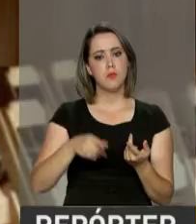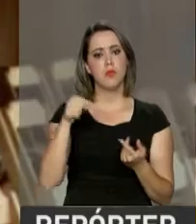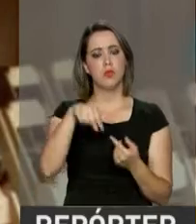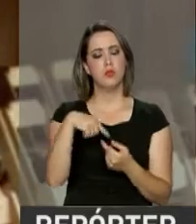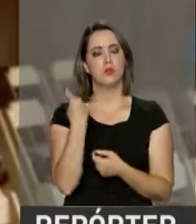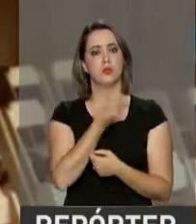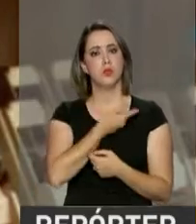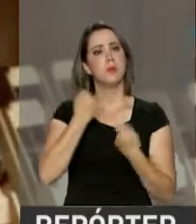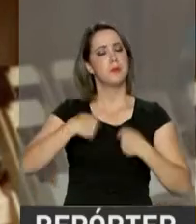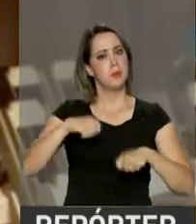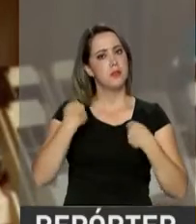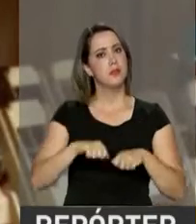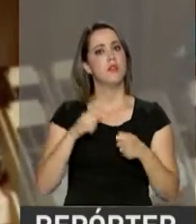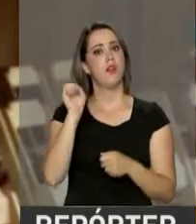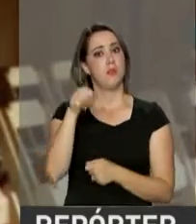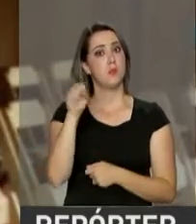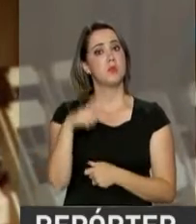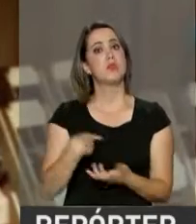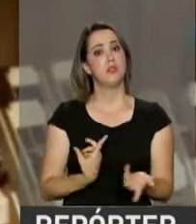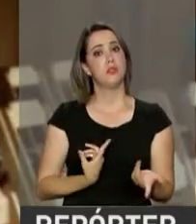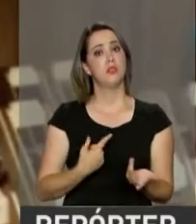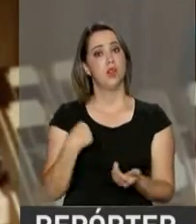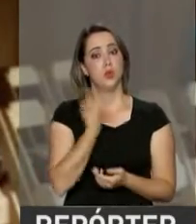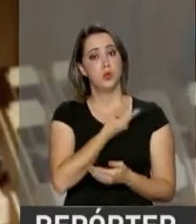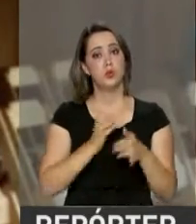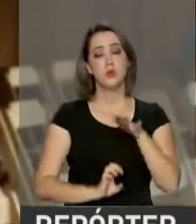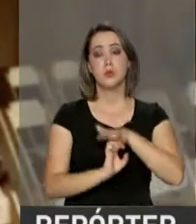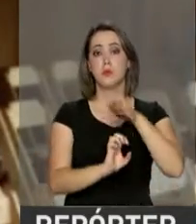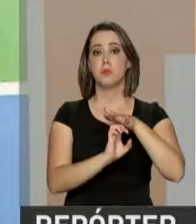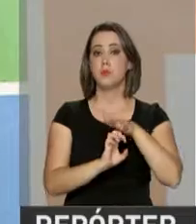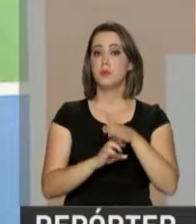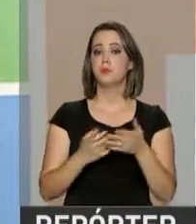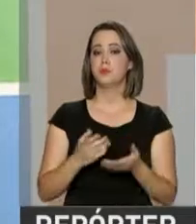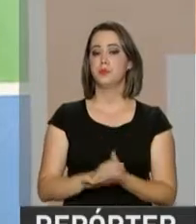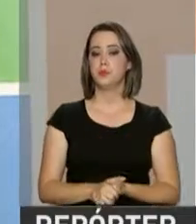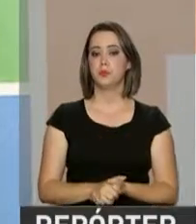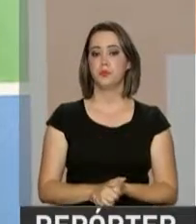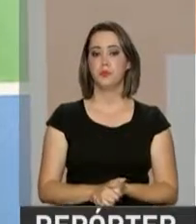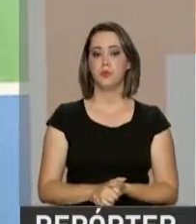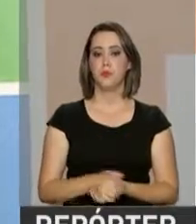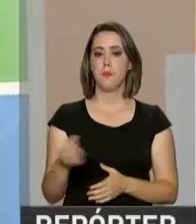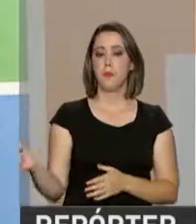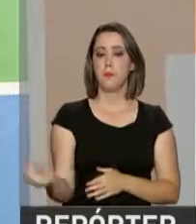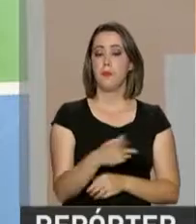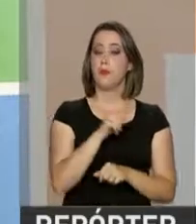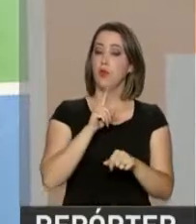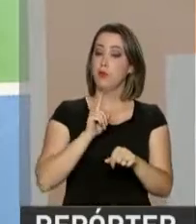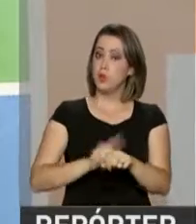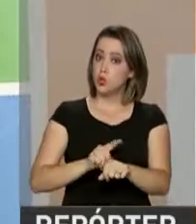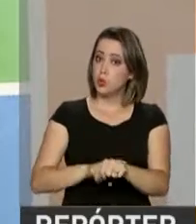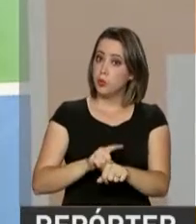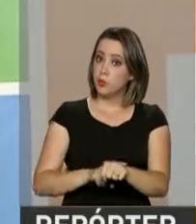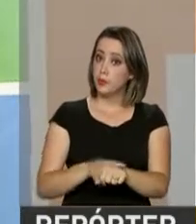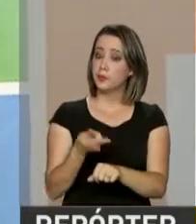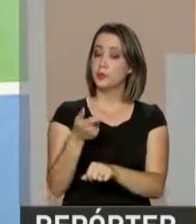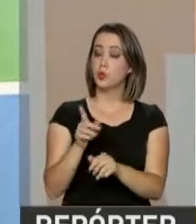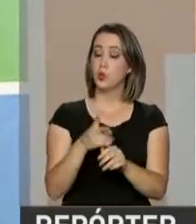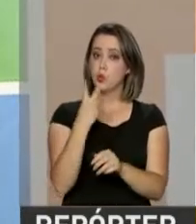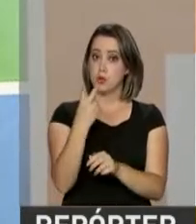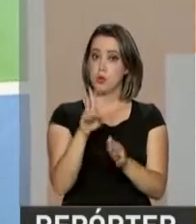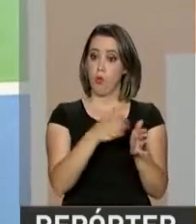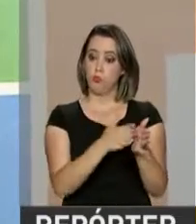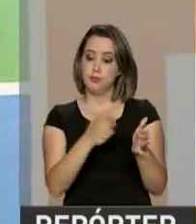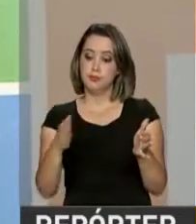aquilo que a gente precisava da nossa empresa precisava mesmo a novidade dessa segunda etapa do programa é que será